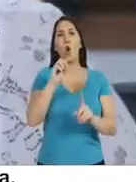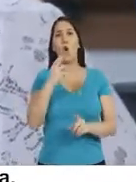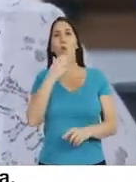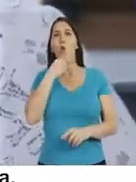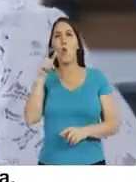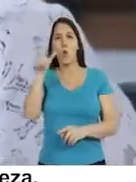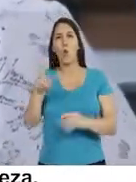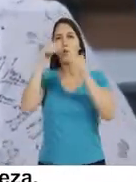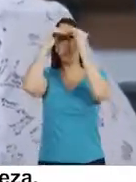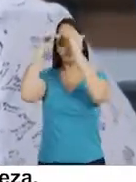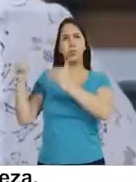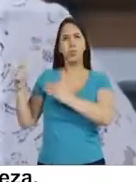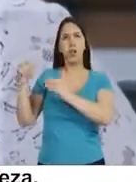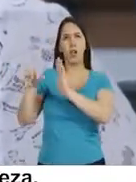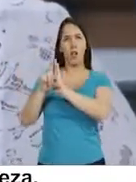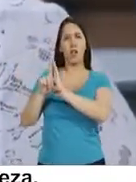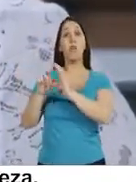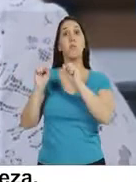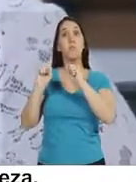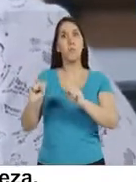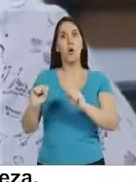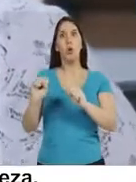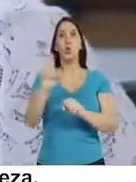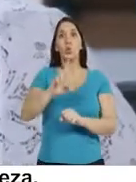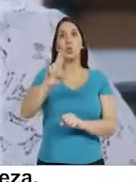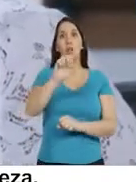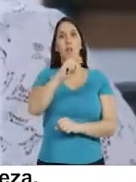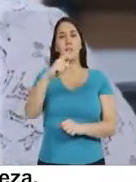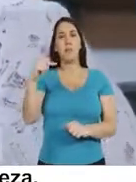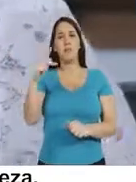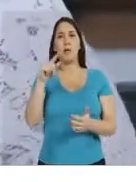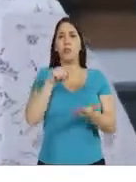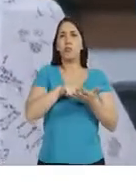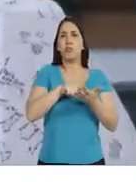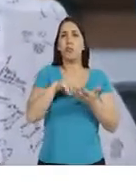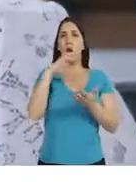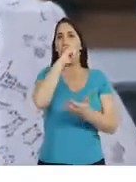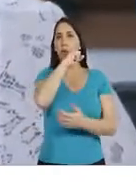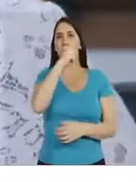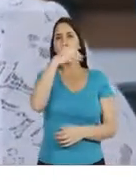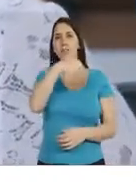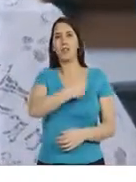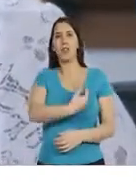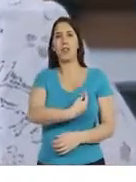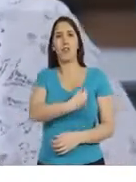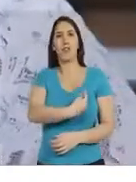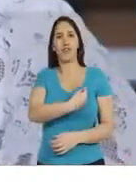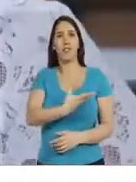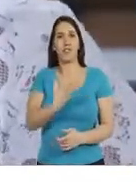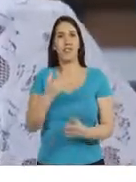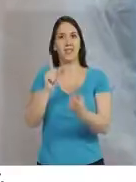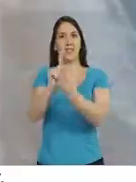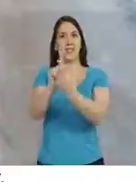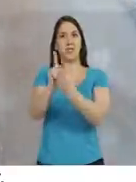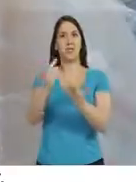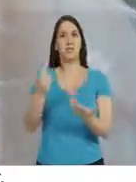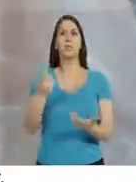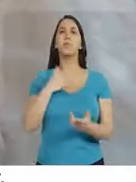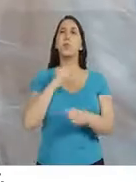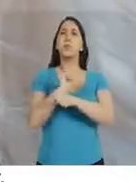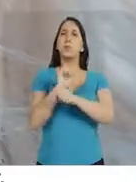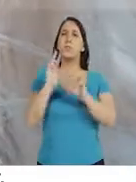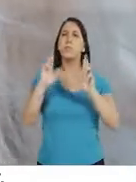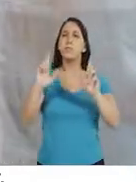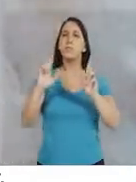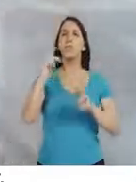sendo violada, ela pode fazer uso desse aplicativo e, com certeza, salvar sua própria vida com o atendimento. Estou esperando que